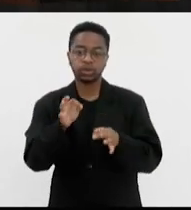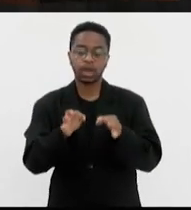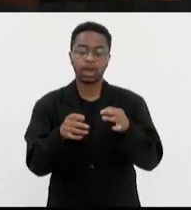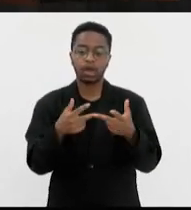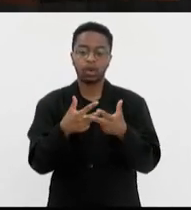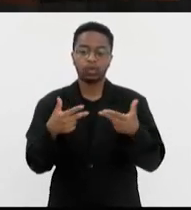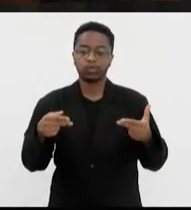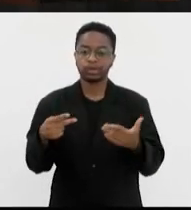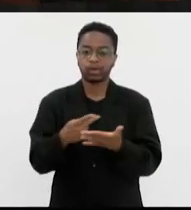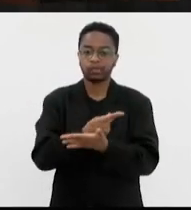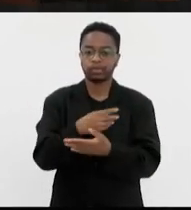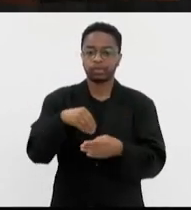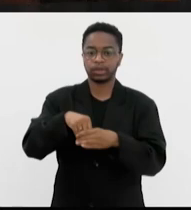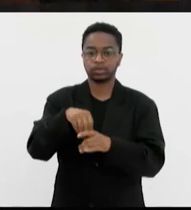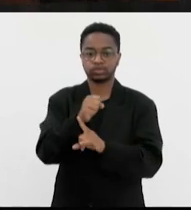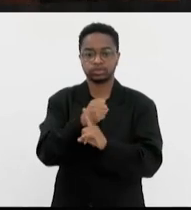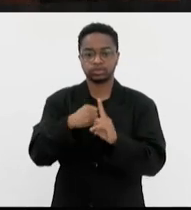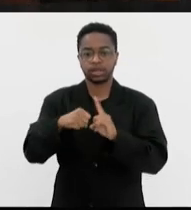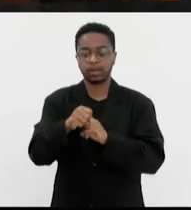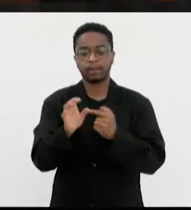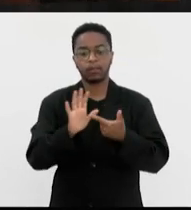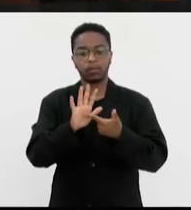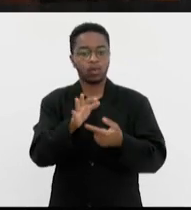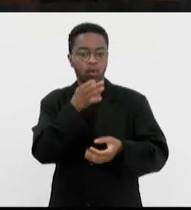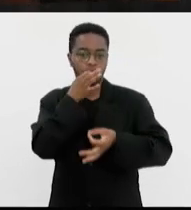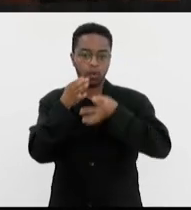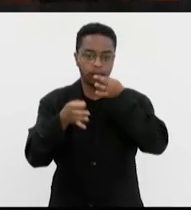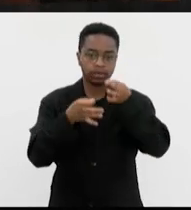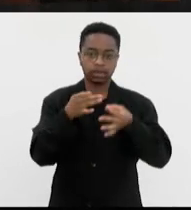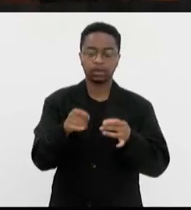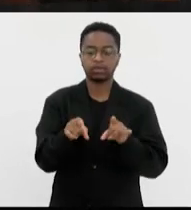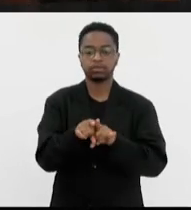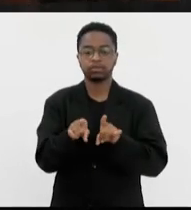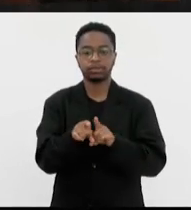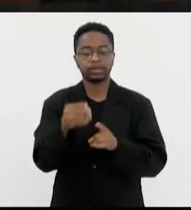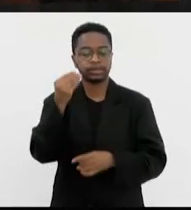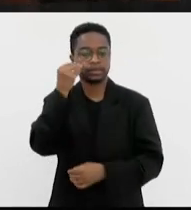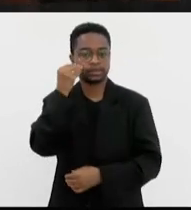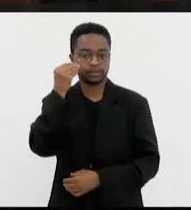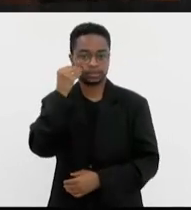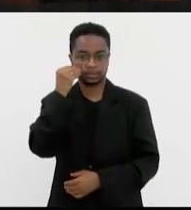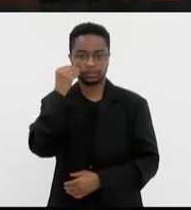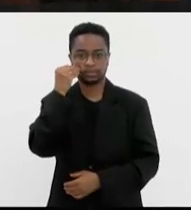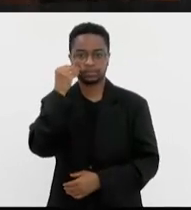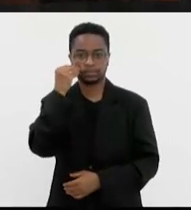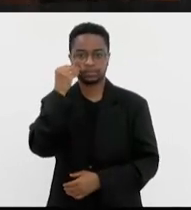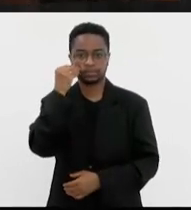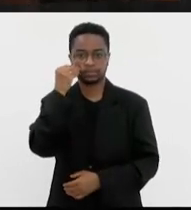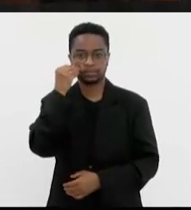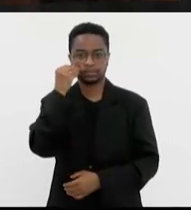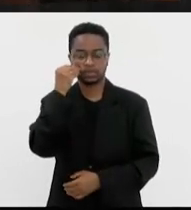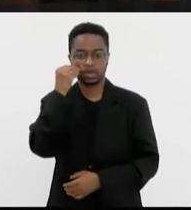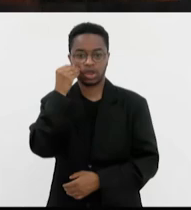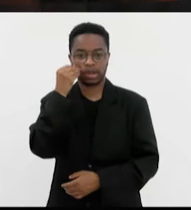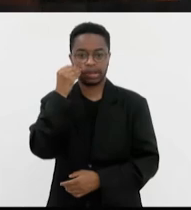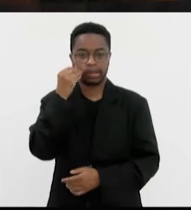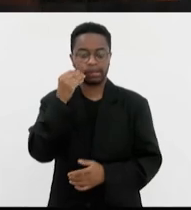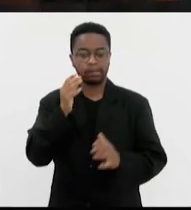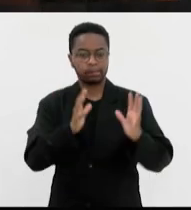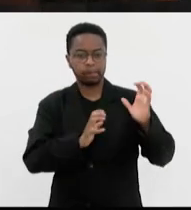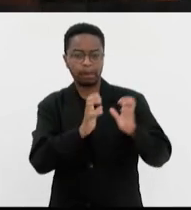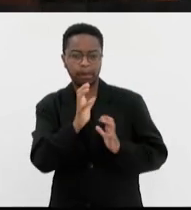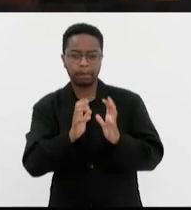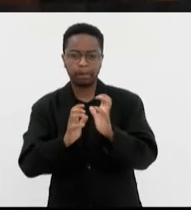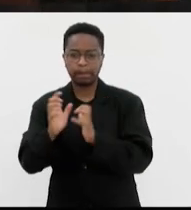acontece na sociedade. E tentar, de alguma forma, mediar esses conflitos que tem